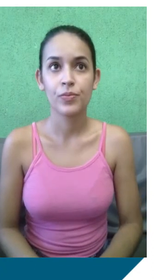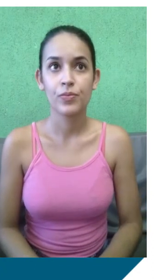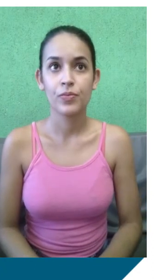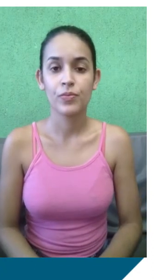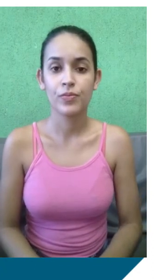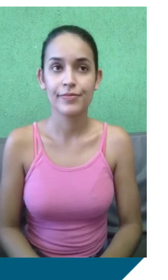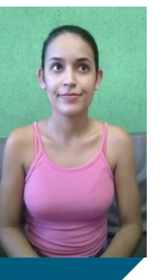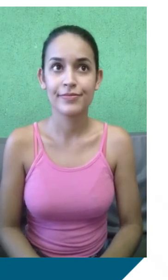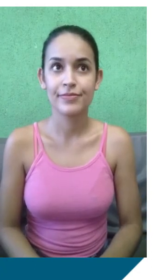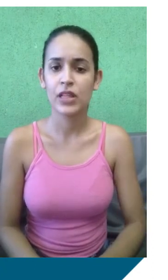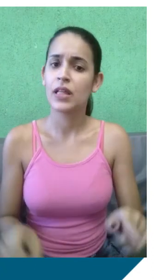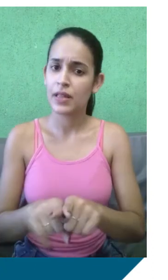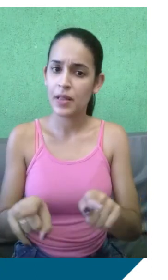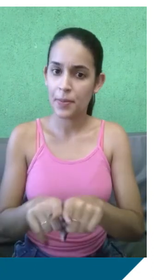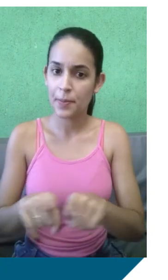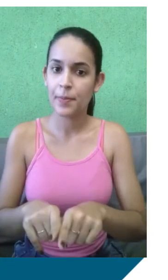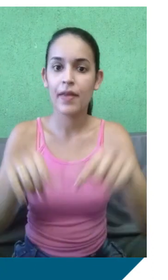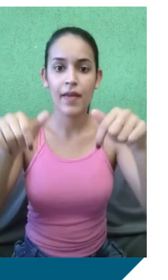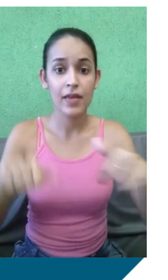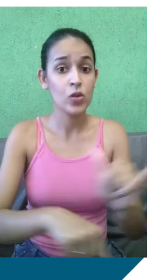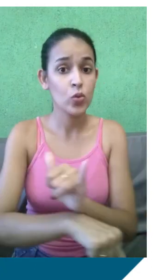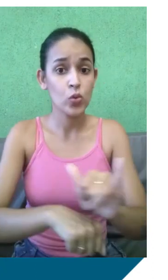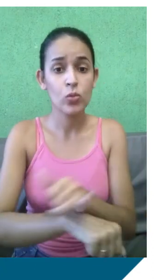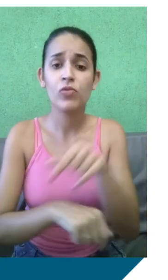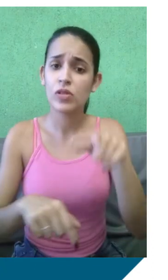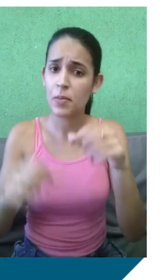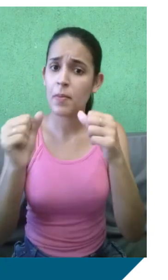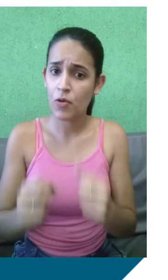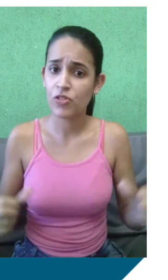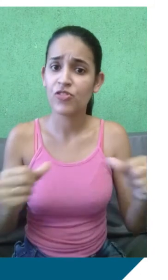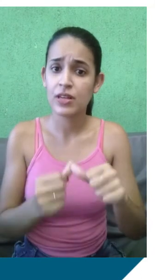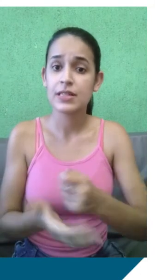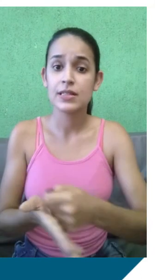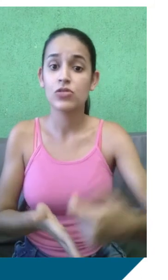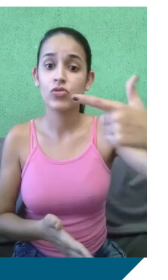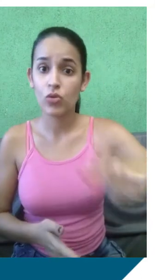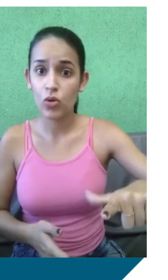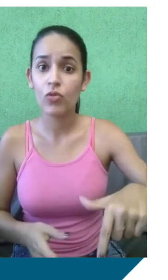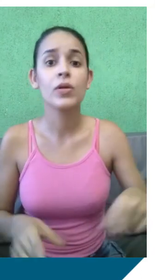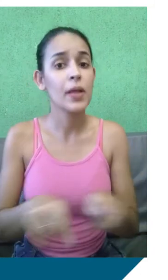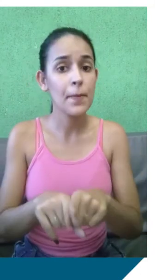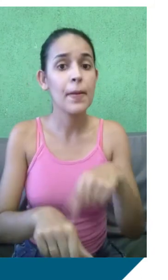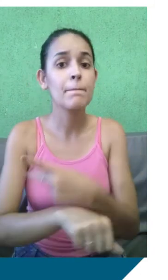canal do YouTube, na playlist de língua portuguesa. Sugerimos que refaçam os exercícios e